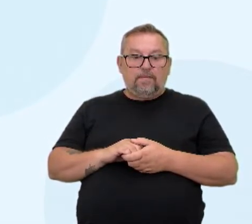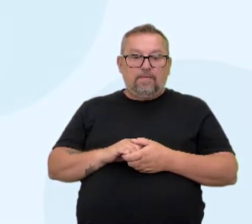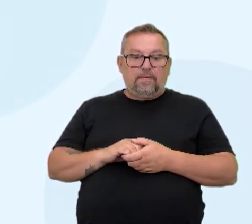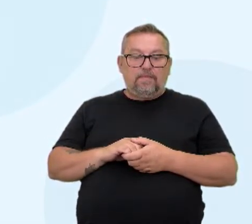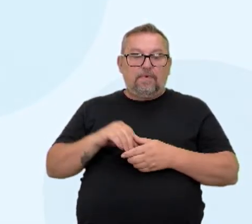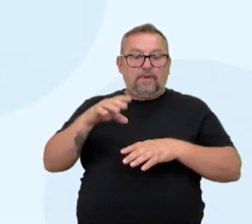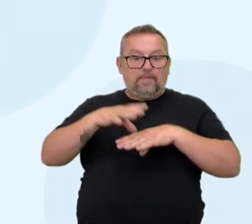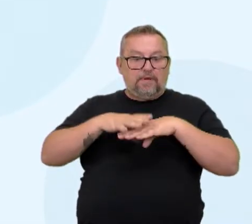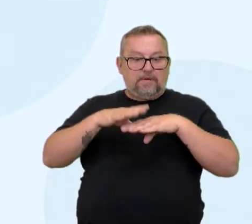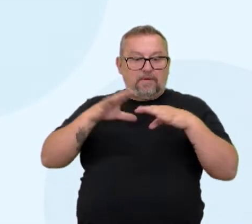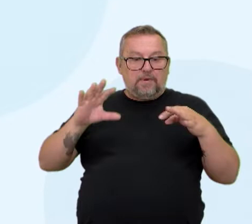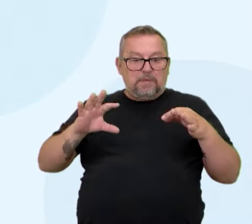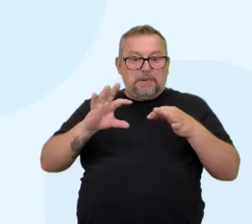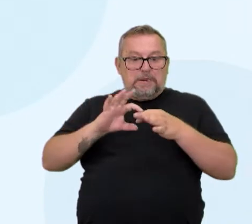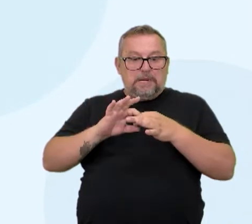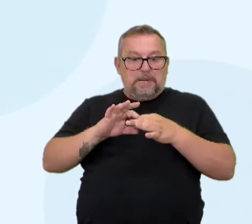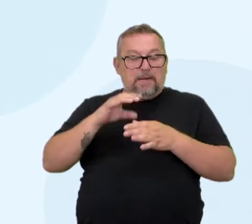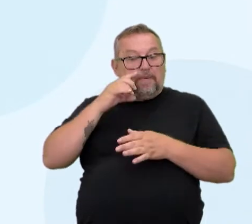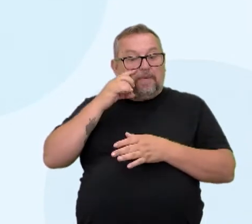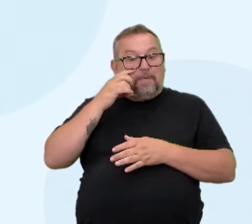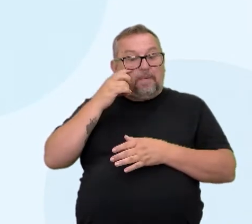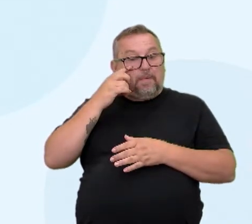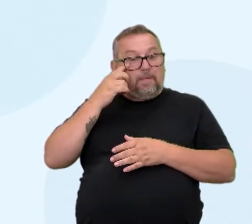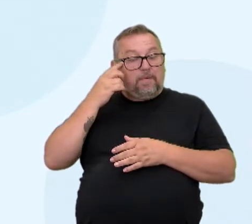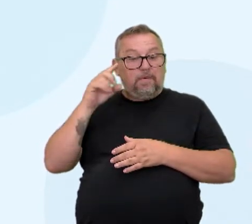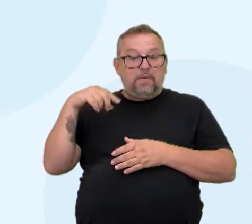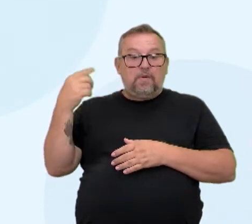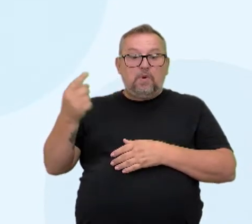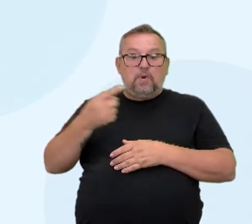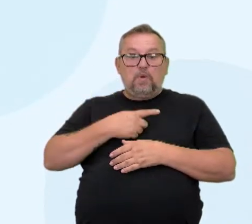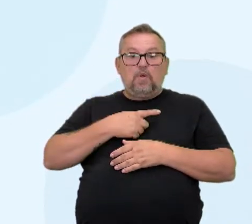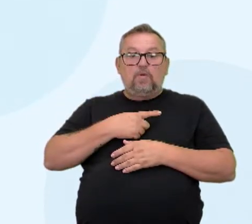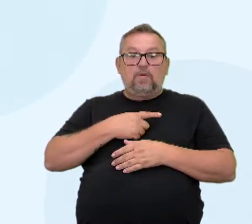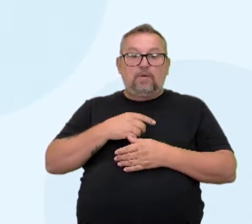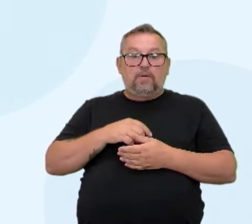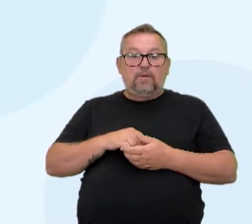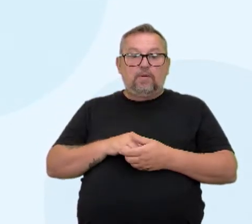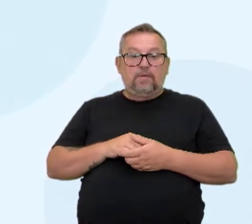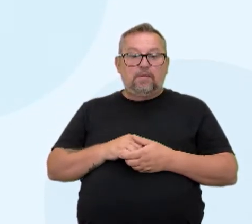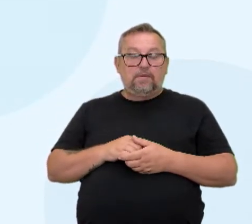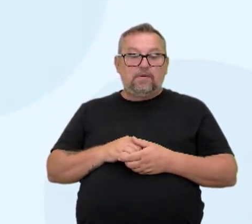conectada, que é o nosso